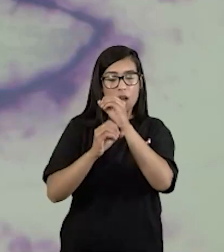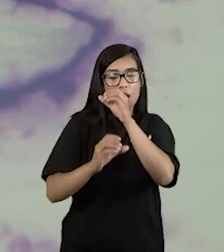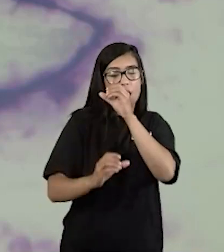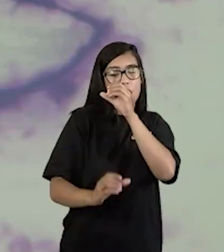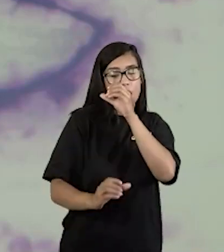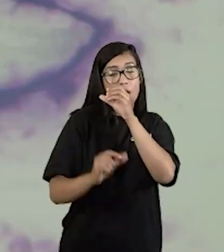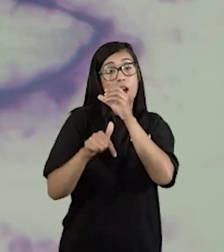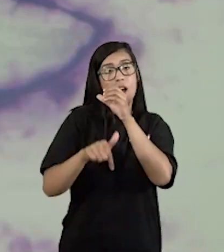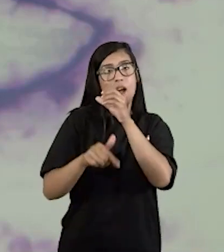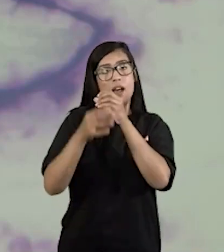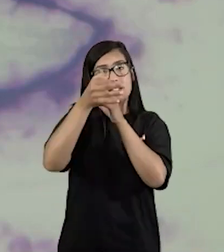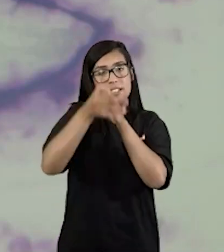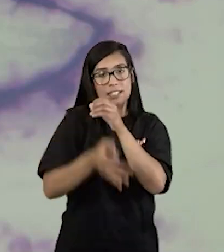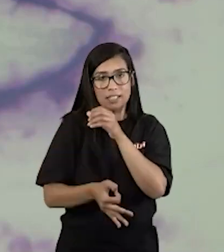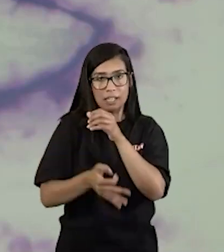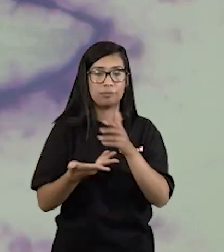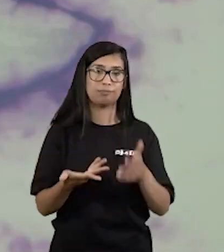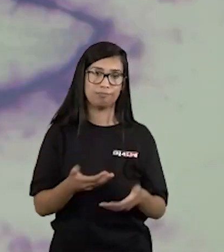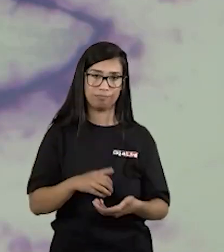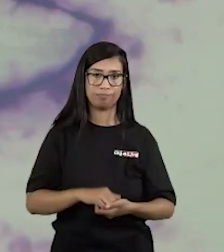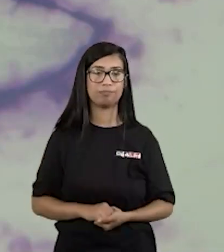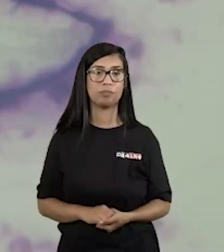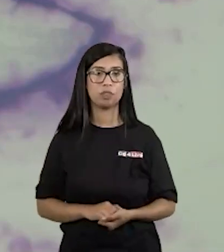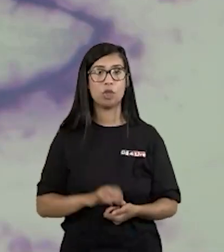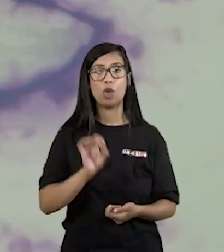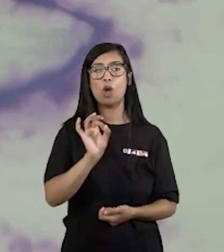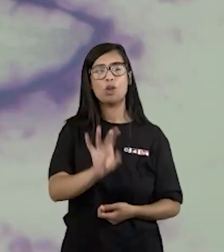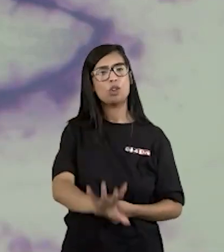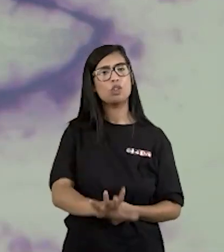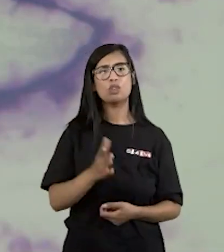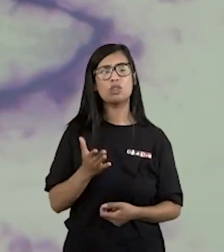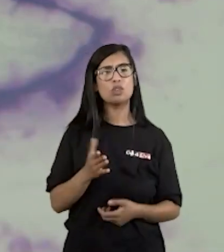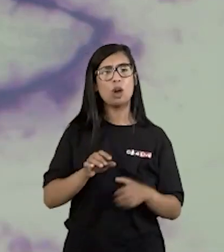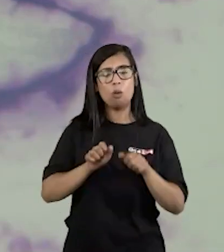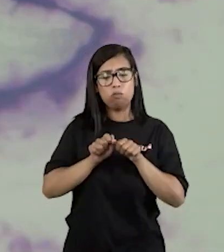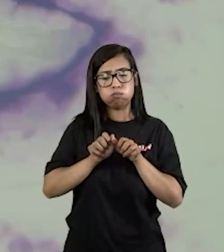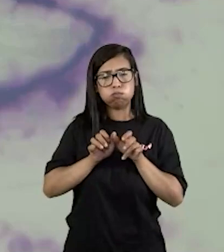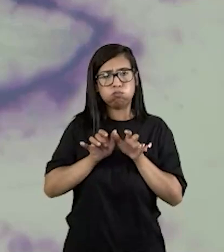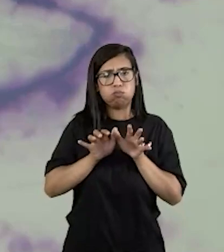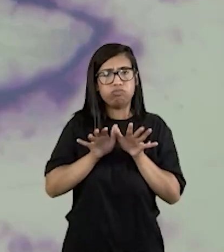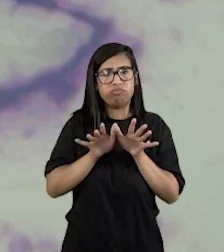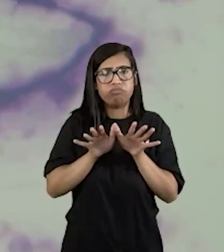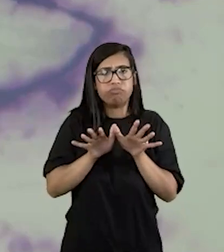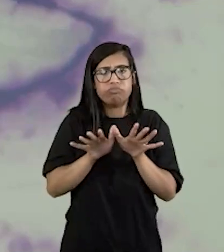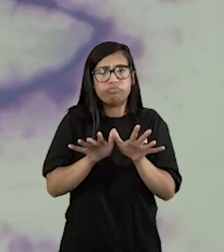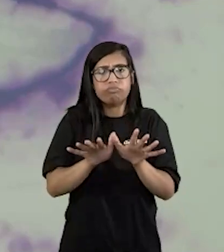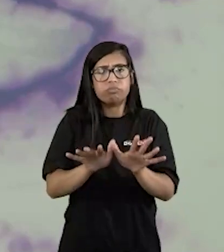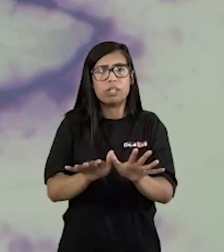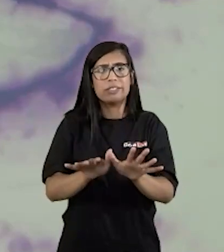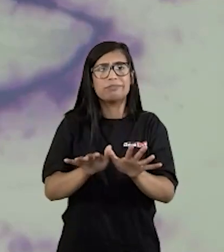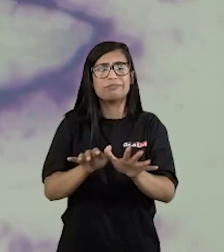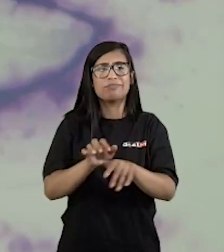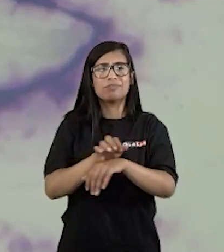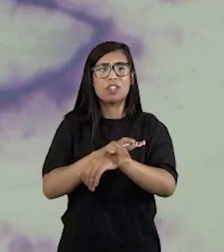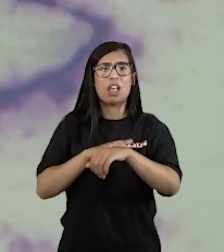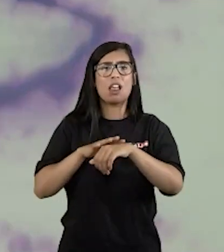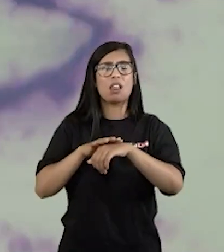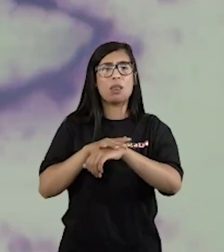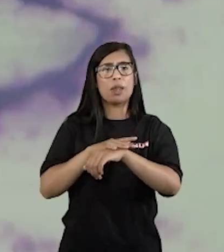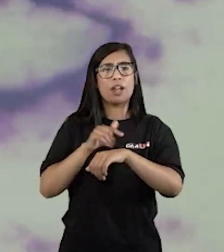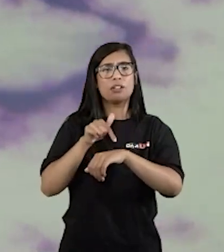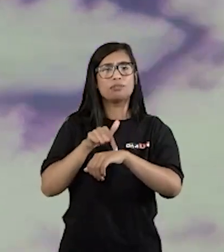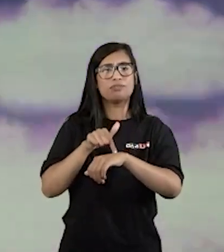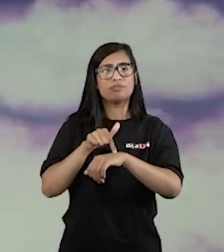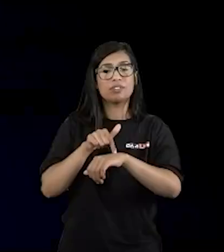citologia para a gente ver malacese e bactéria. Gente, só malacese e bactéria, vocês já seriam capazes de fechar, sei lá, mais de 80% do